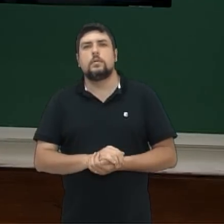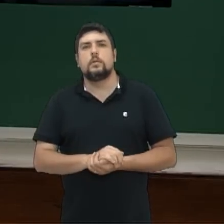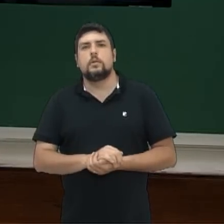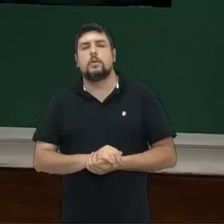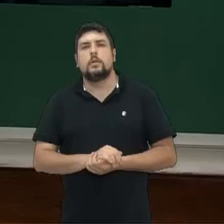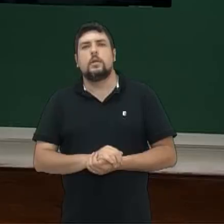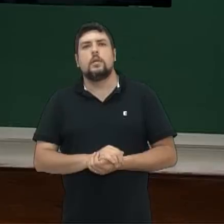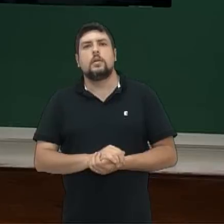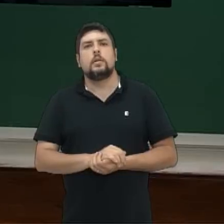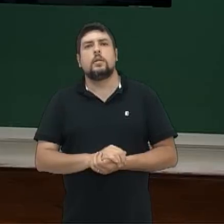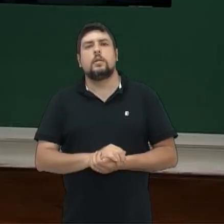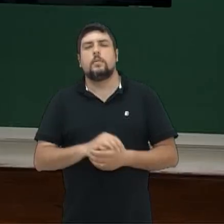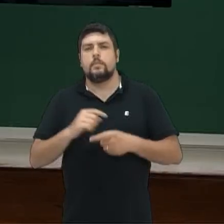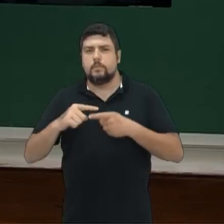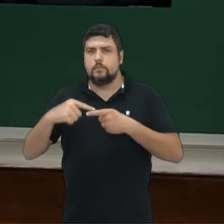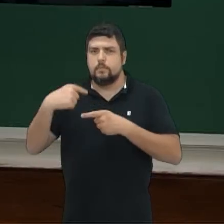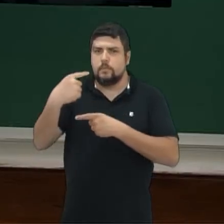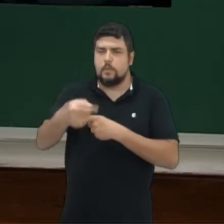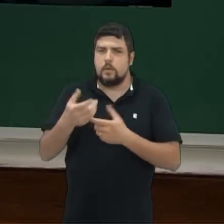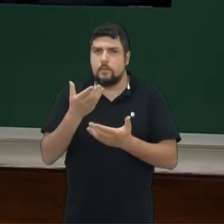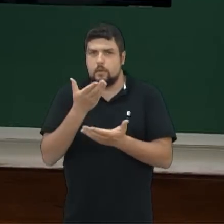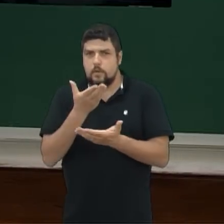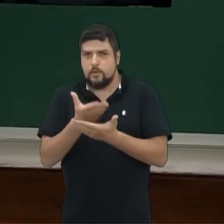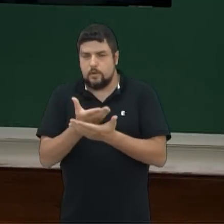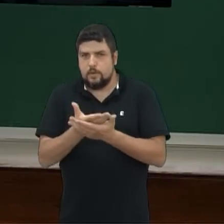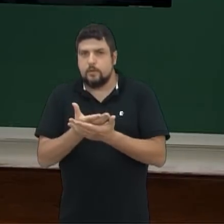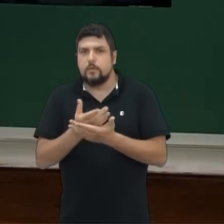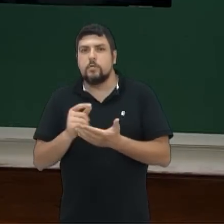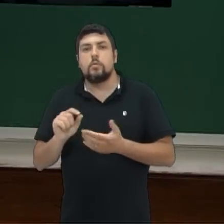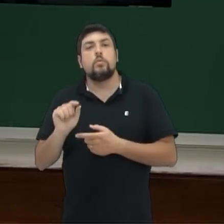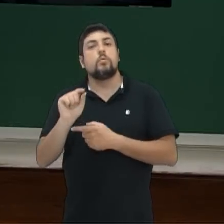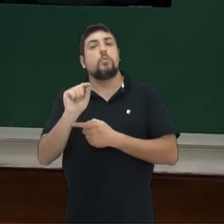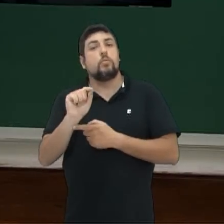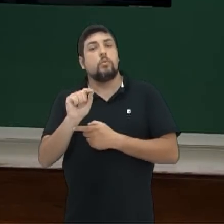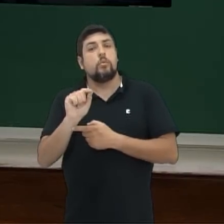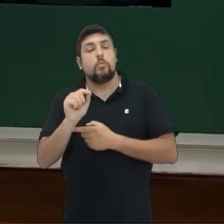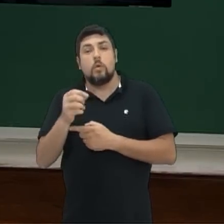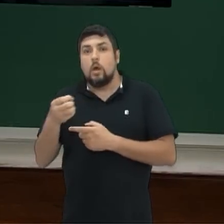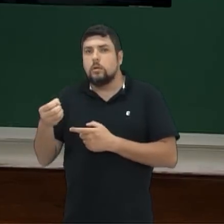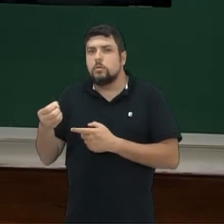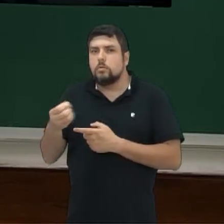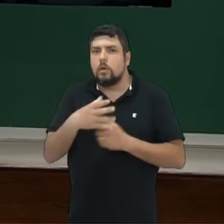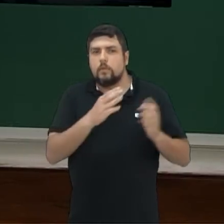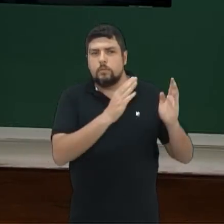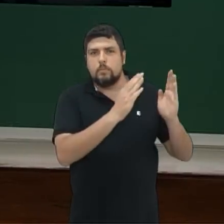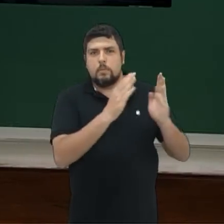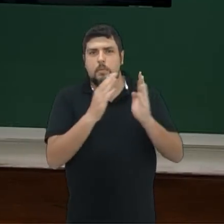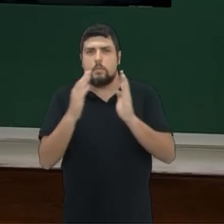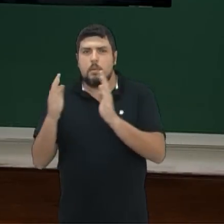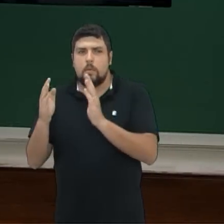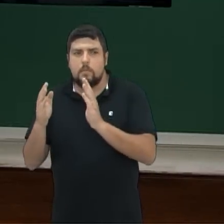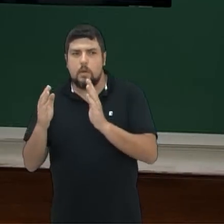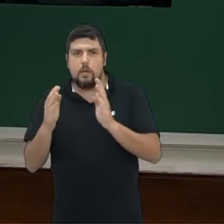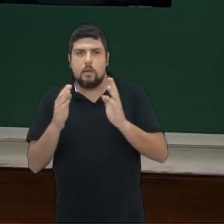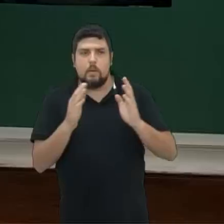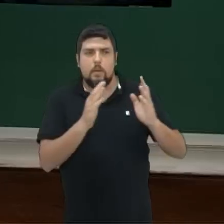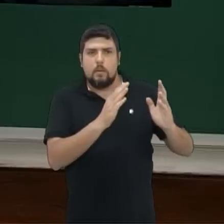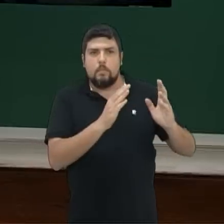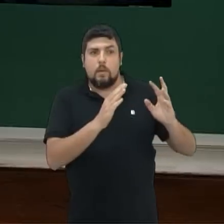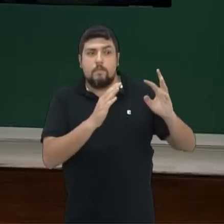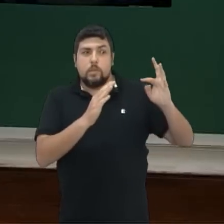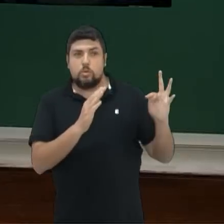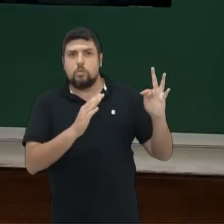ela bem. Na nossa próxima aula, a gente vai ter uma nova tabela, agora indo até as toneladas. É importante que